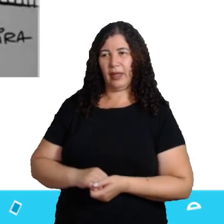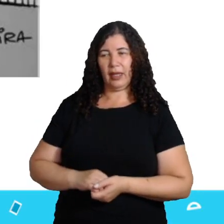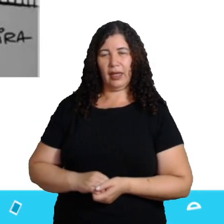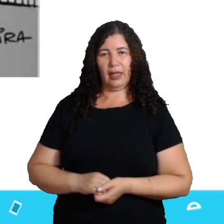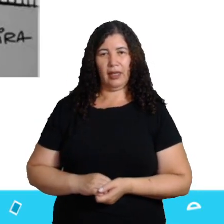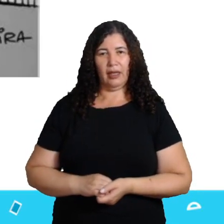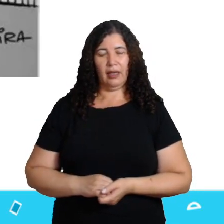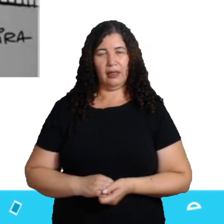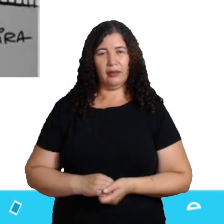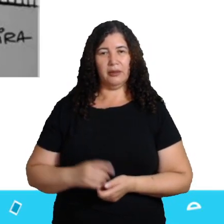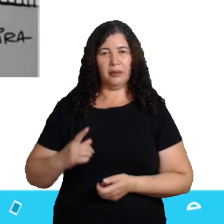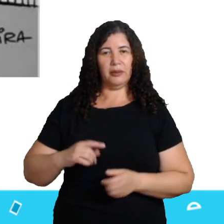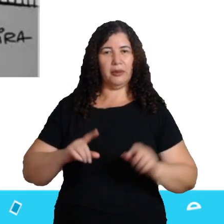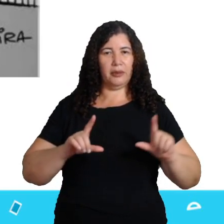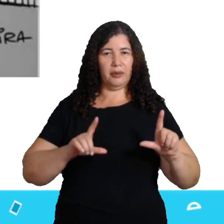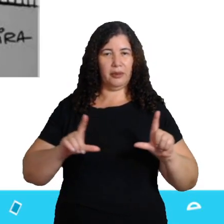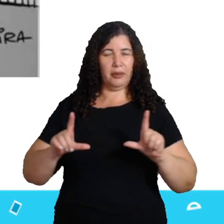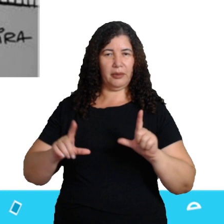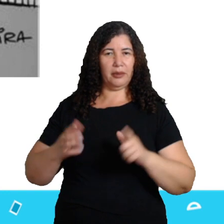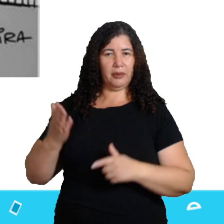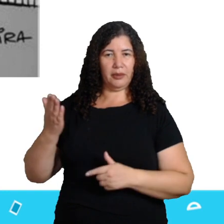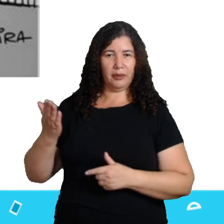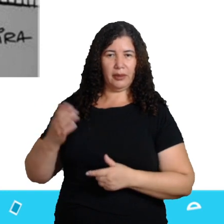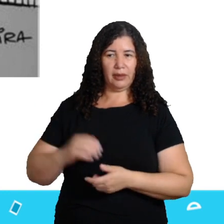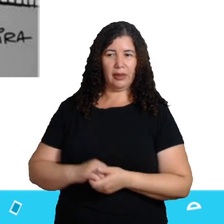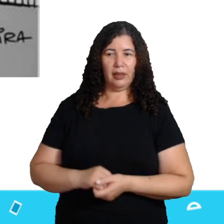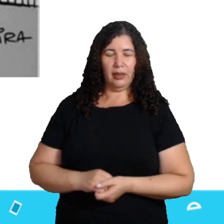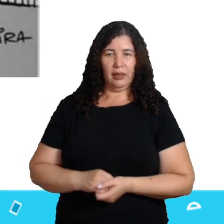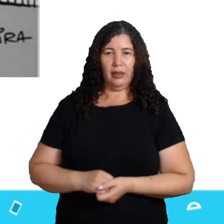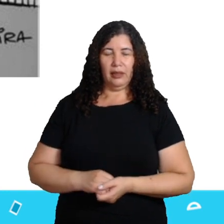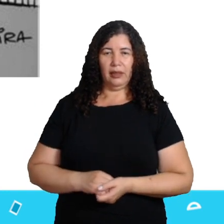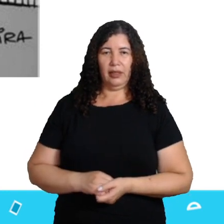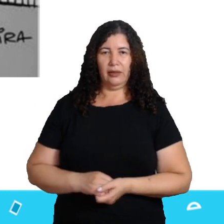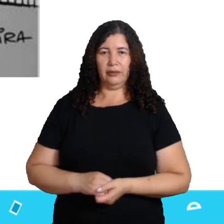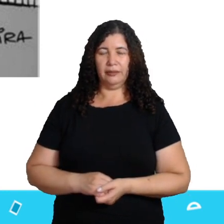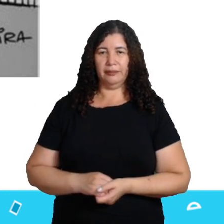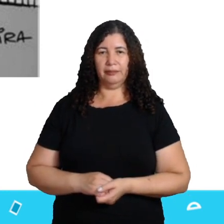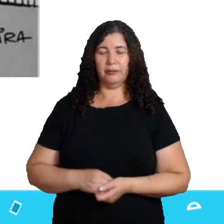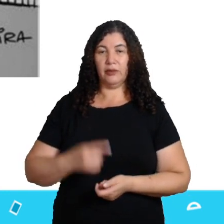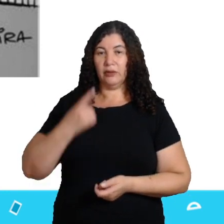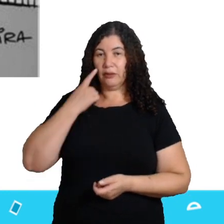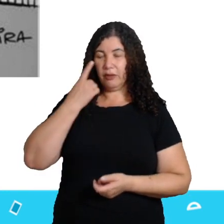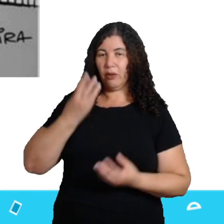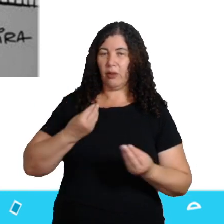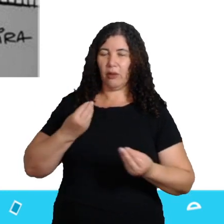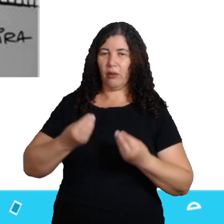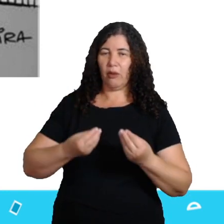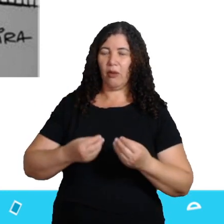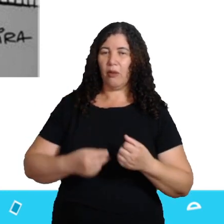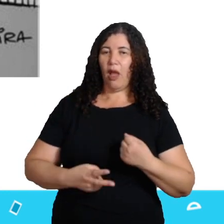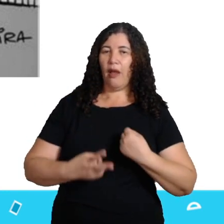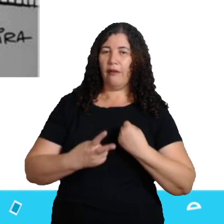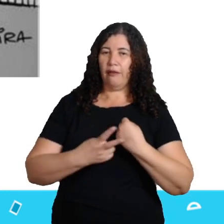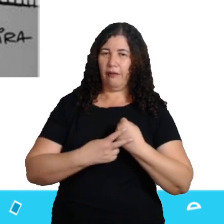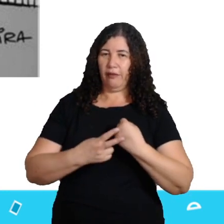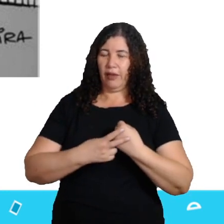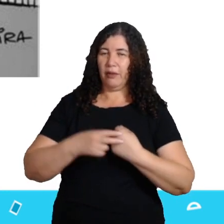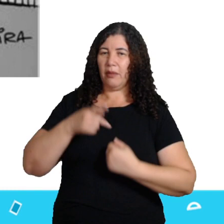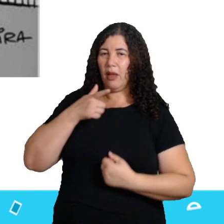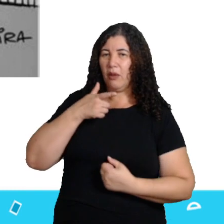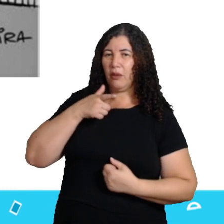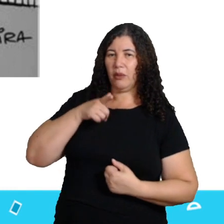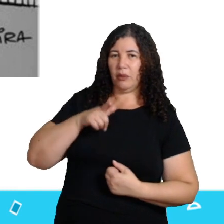uma charge. Venham aqui comigo. Vamos analisar a linguagem verbal e a